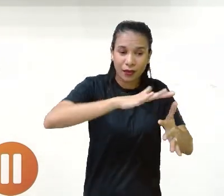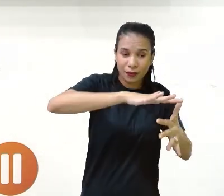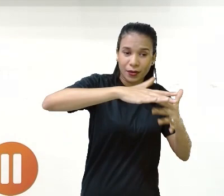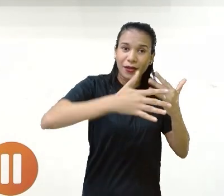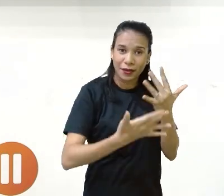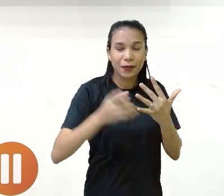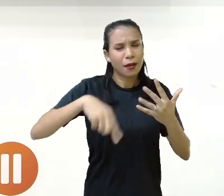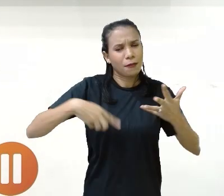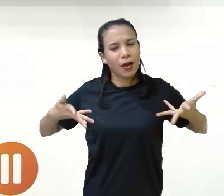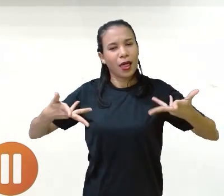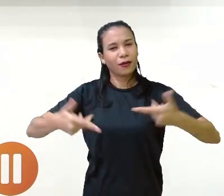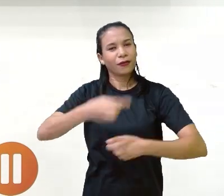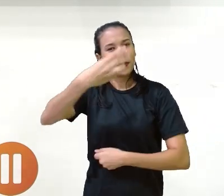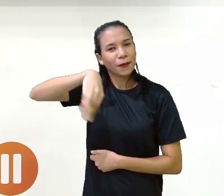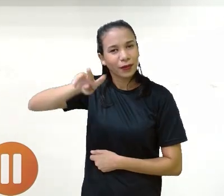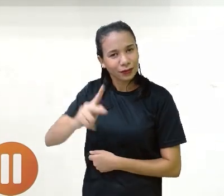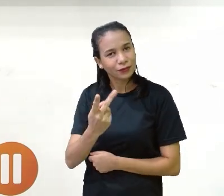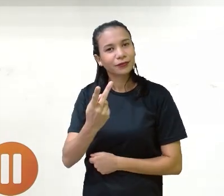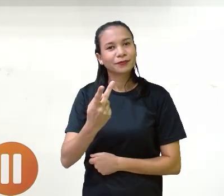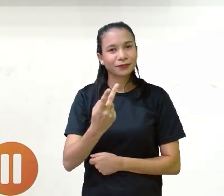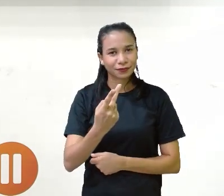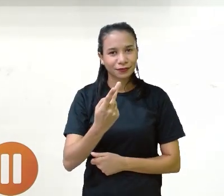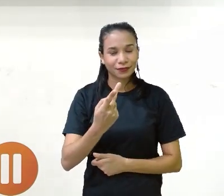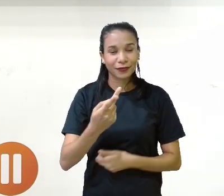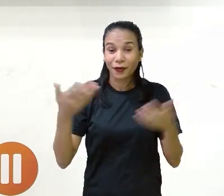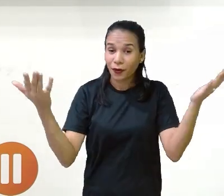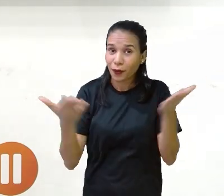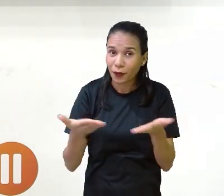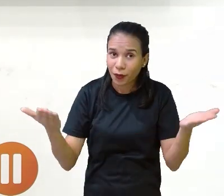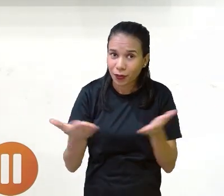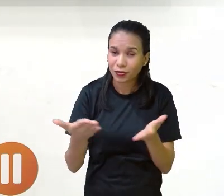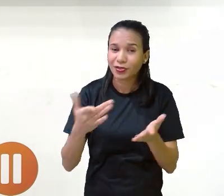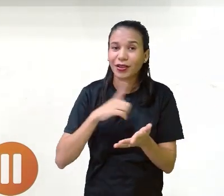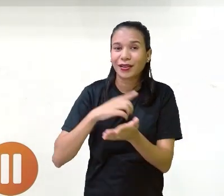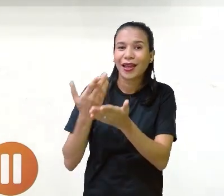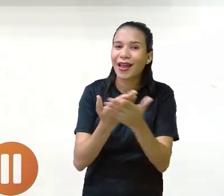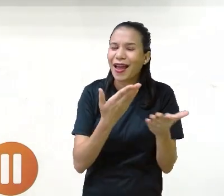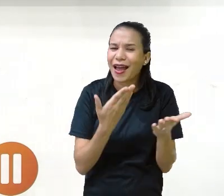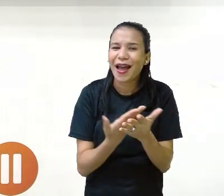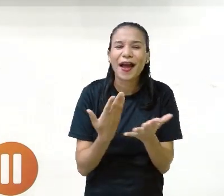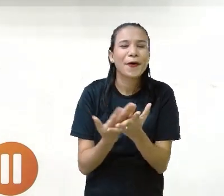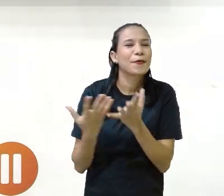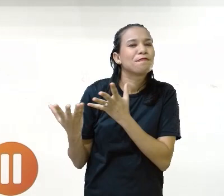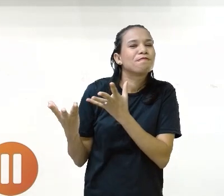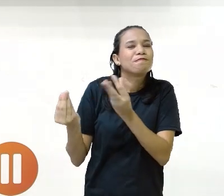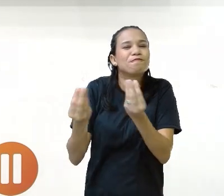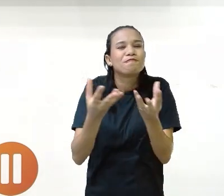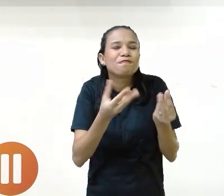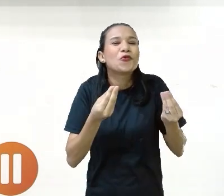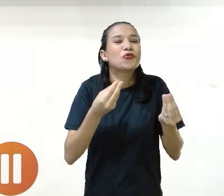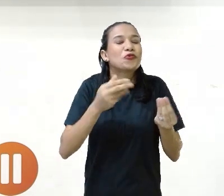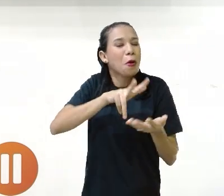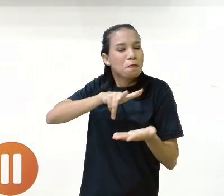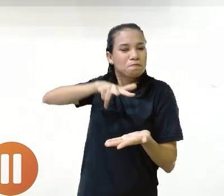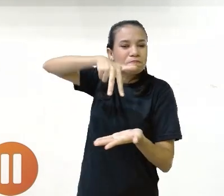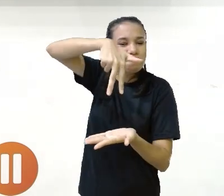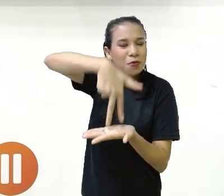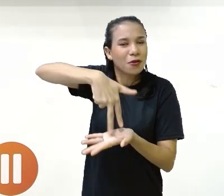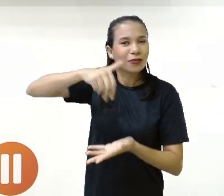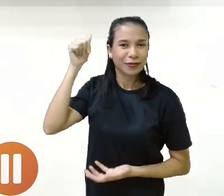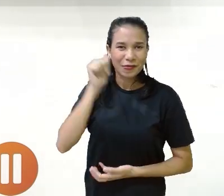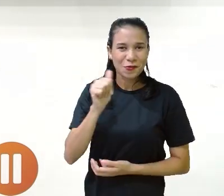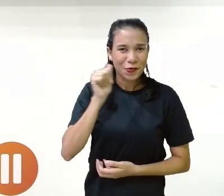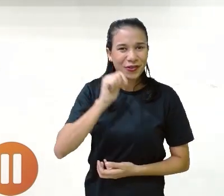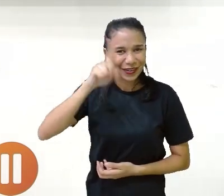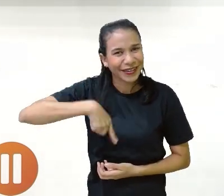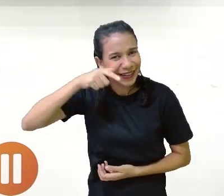intérprete maravilhosa, Maria Helena. Hoje a aula está recheada e protagonizada por mulheres.